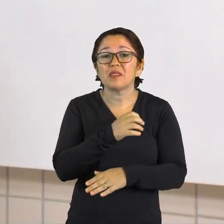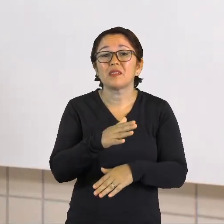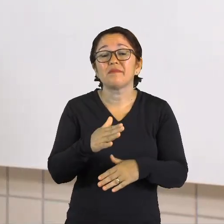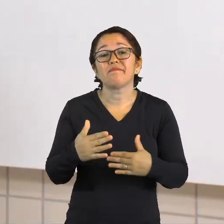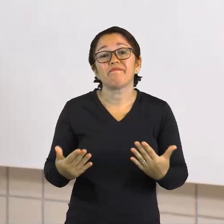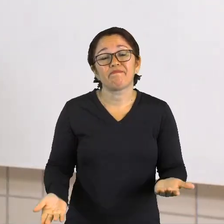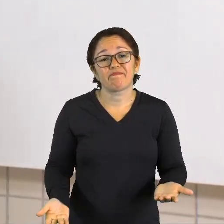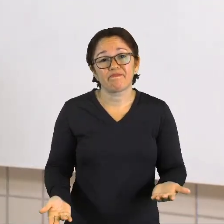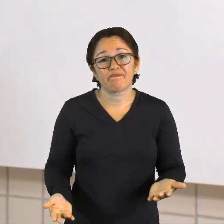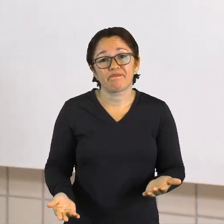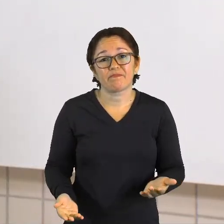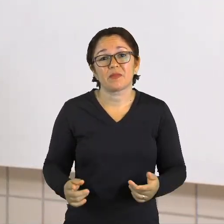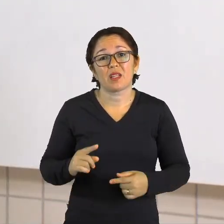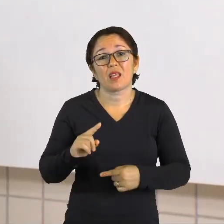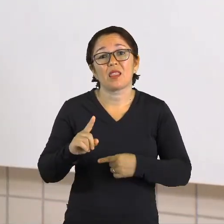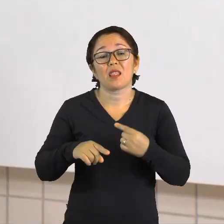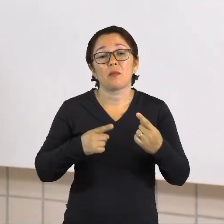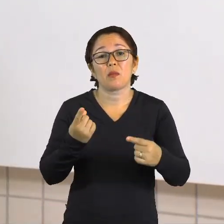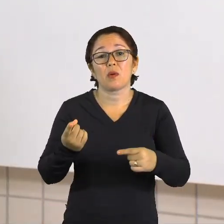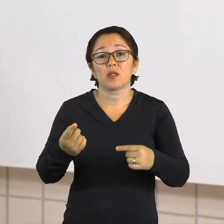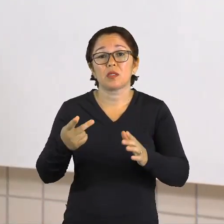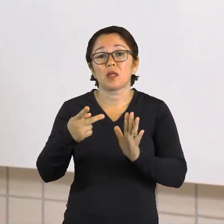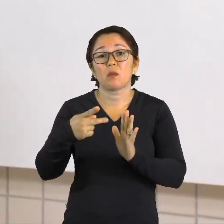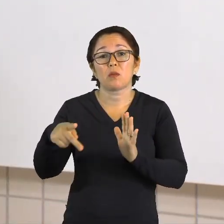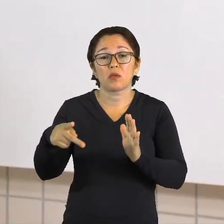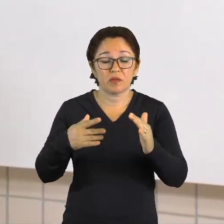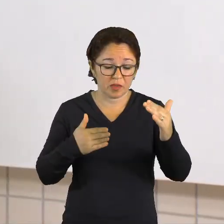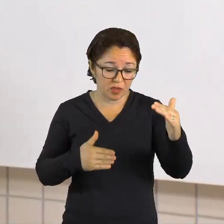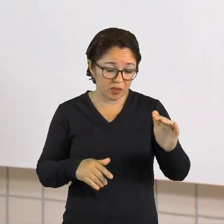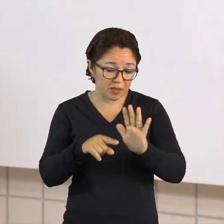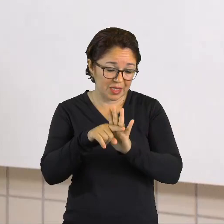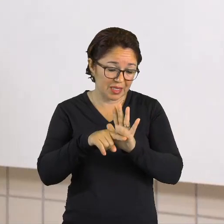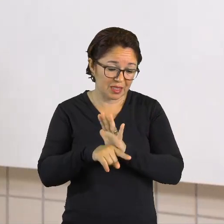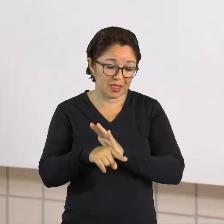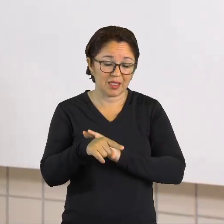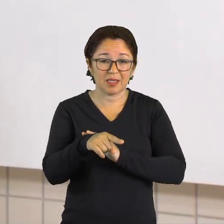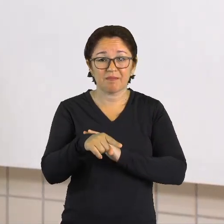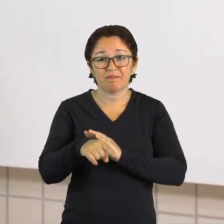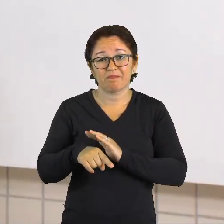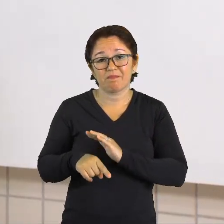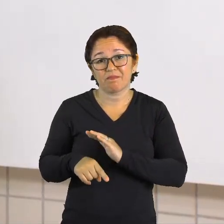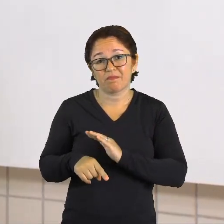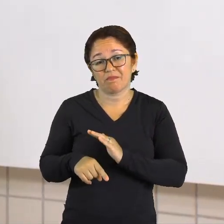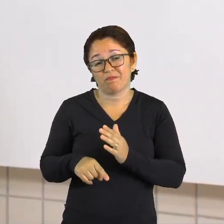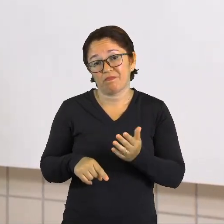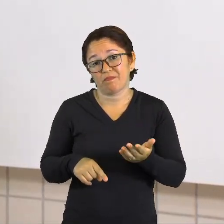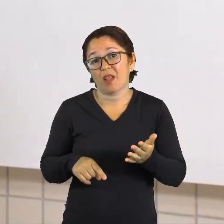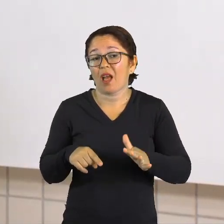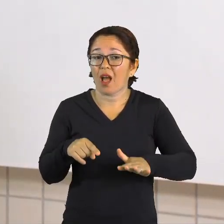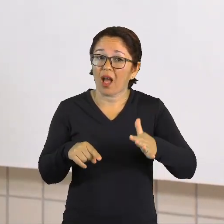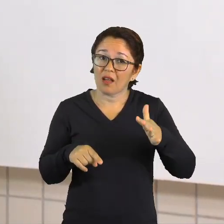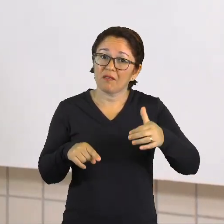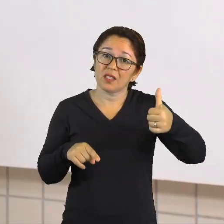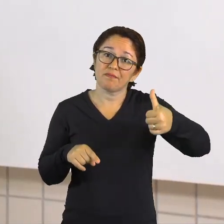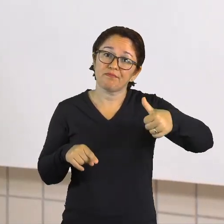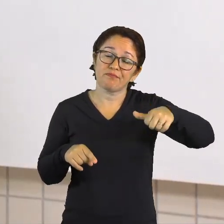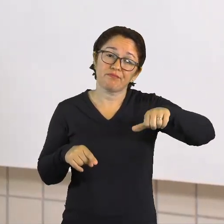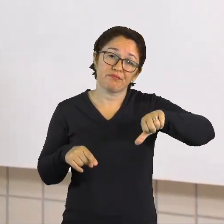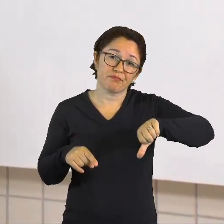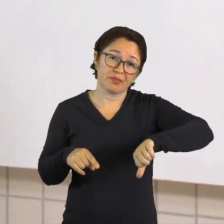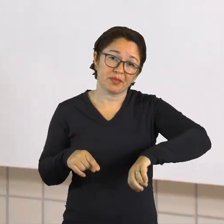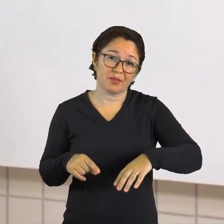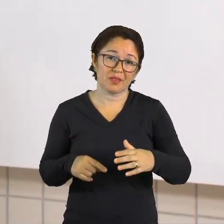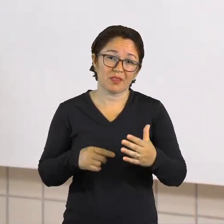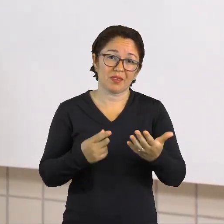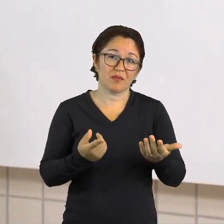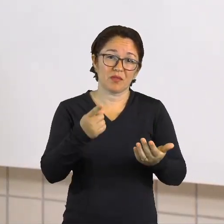Como pontuação para você. E aí, de repente, você respondeu sem atenção, respondeu ali a maioria